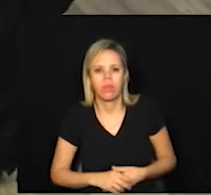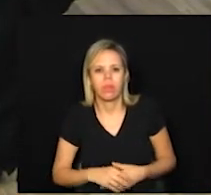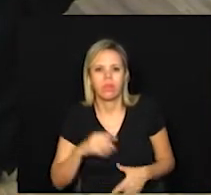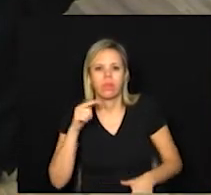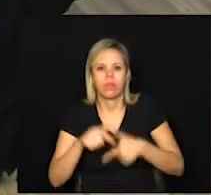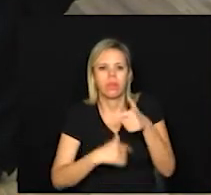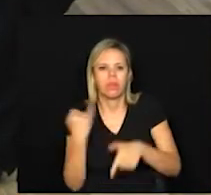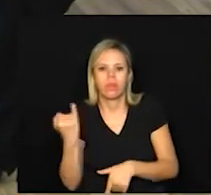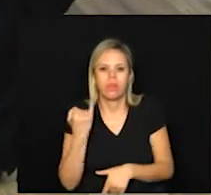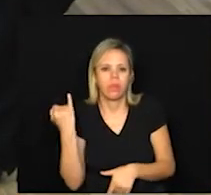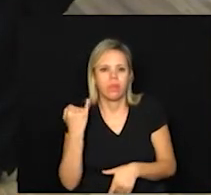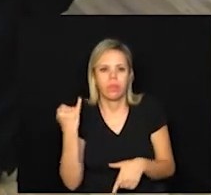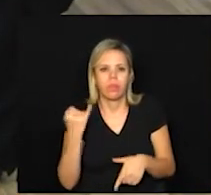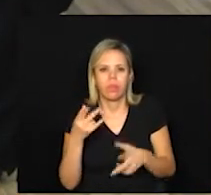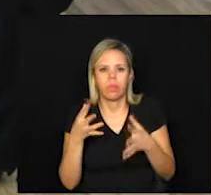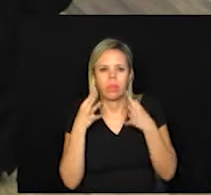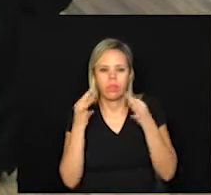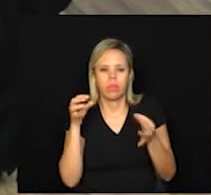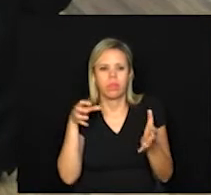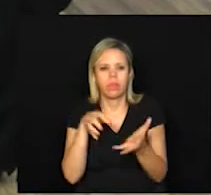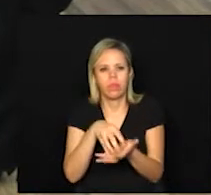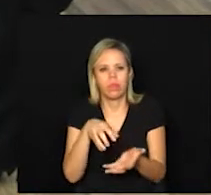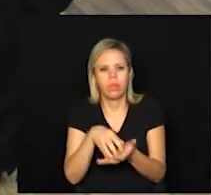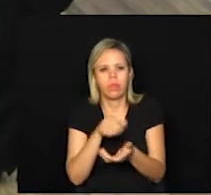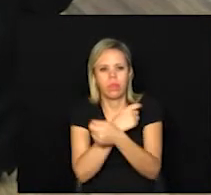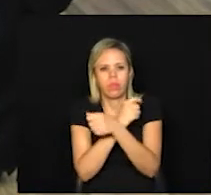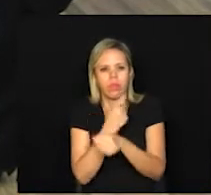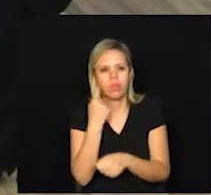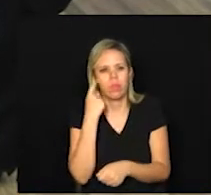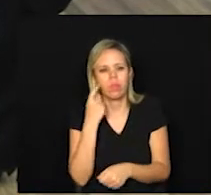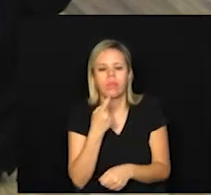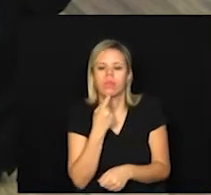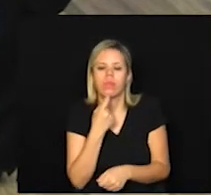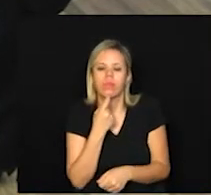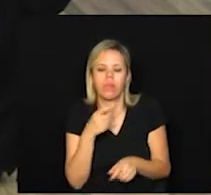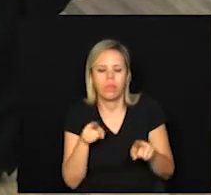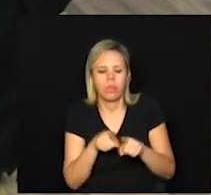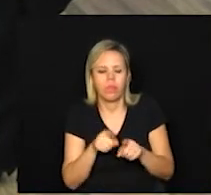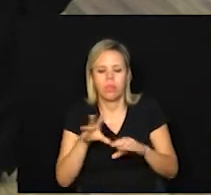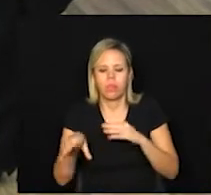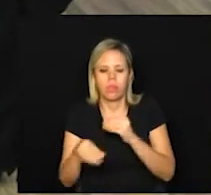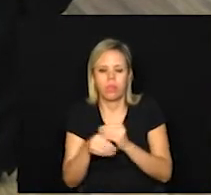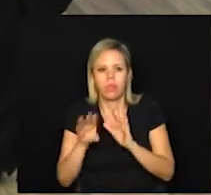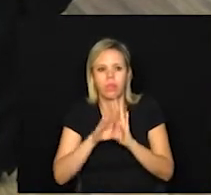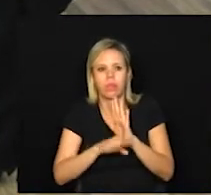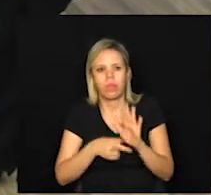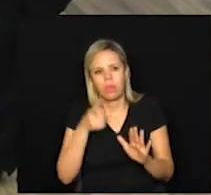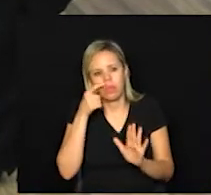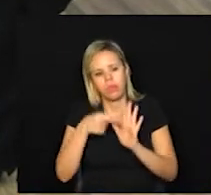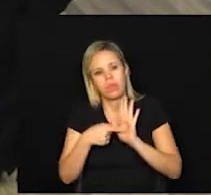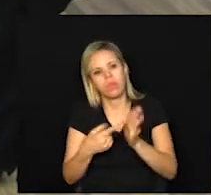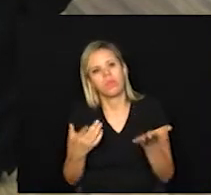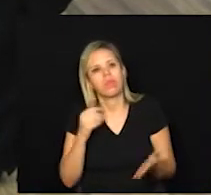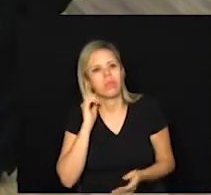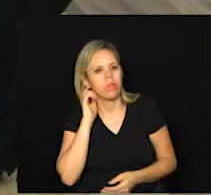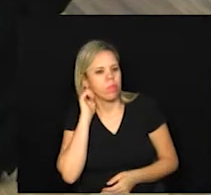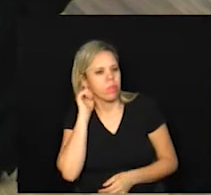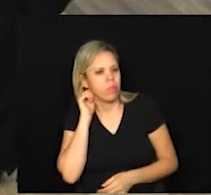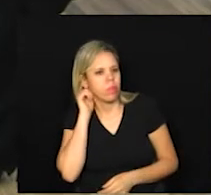trabalho importantíssimo que faz o Observatório da PUC Campinas e por isso que a gente sempre atualiza aqui no nosso programa. Agora, Mirna